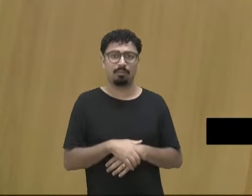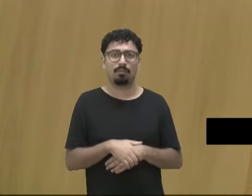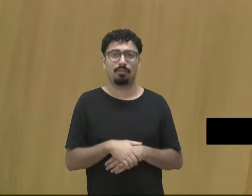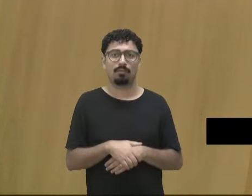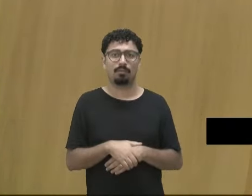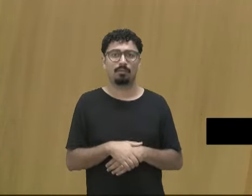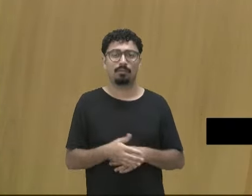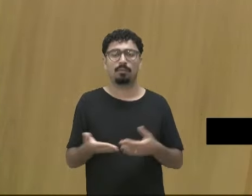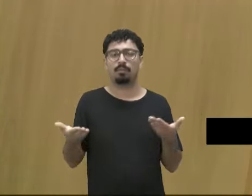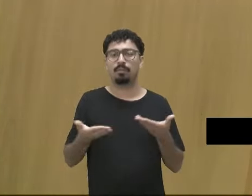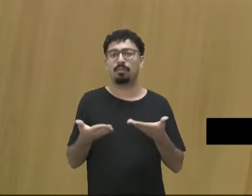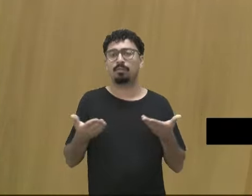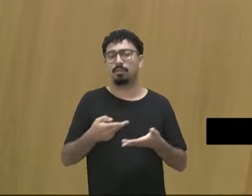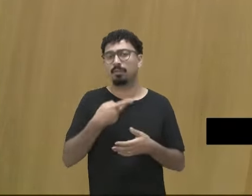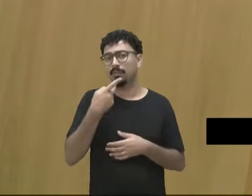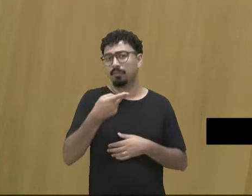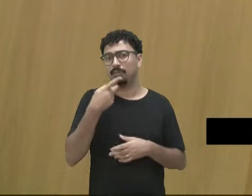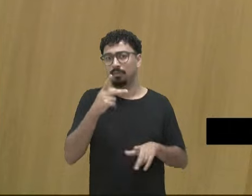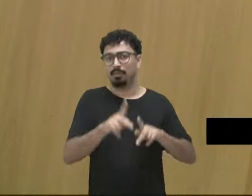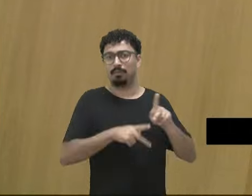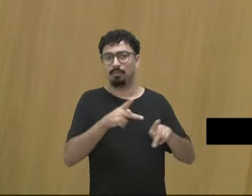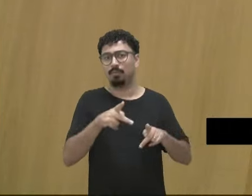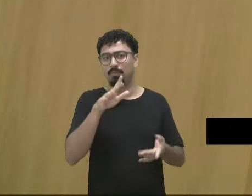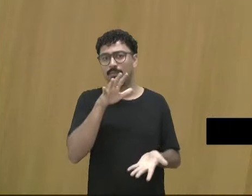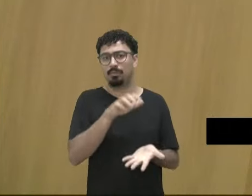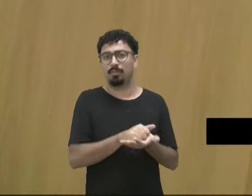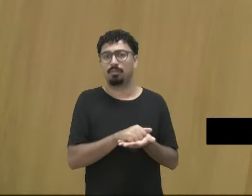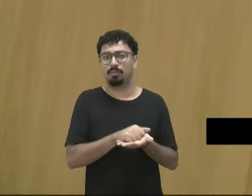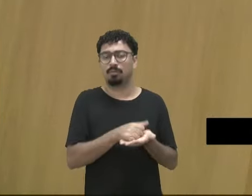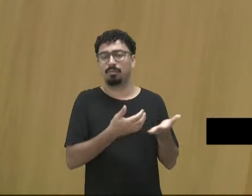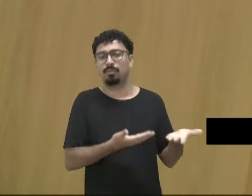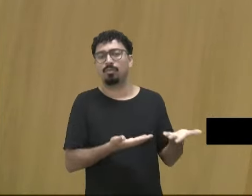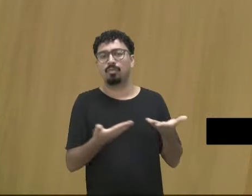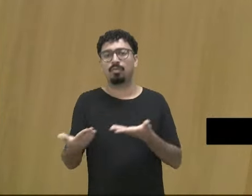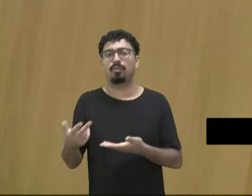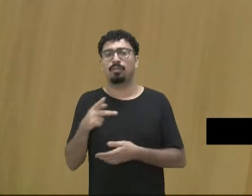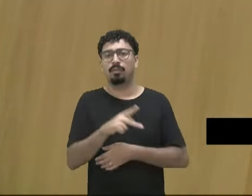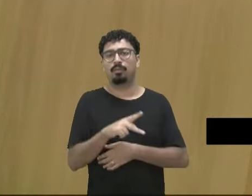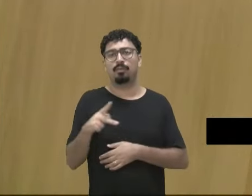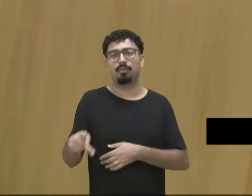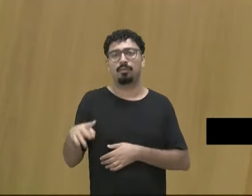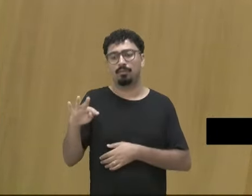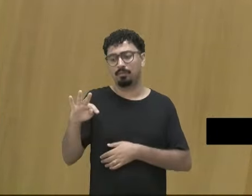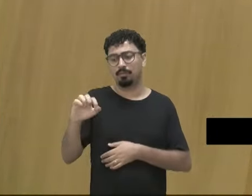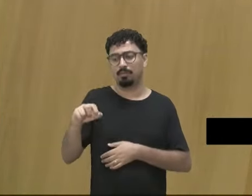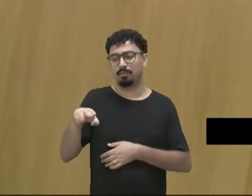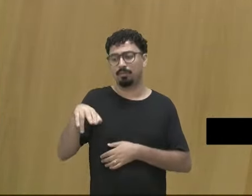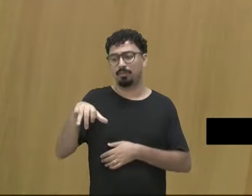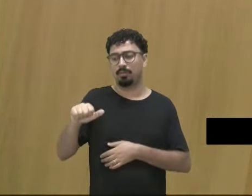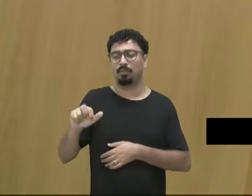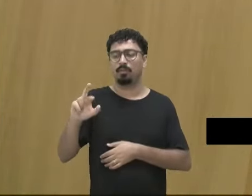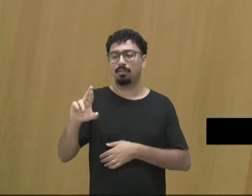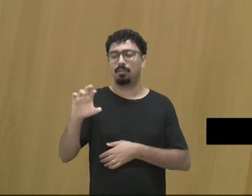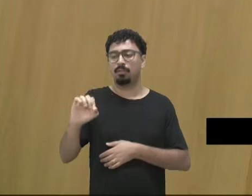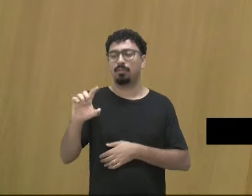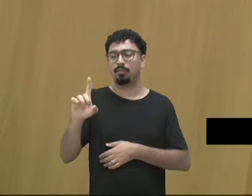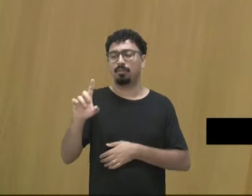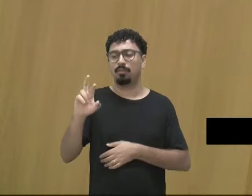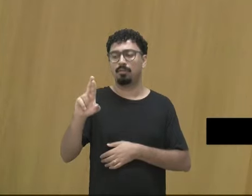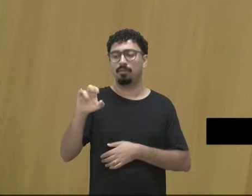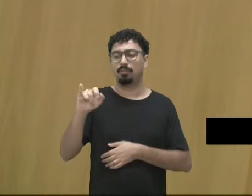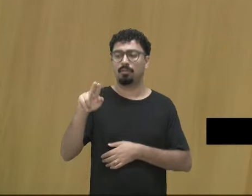Passamos neste momento a palavra dos munícipes inscritos. Gostaria de convidar a professora Tânia Rodrigues para se dirigir à tribuna para